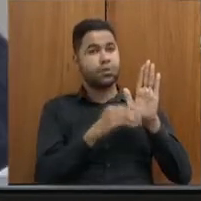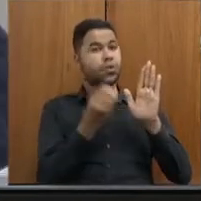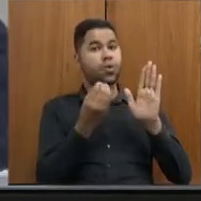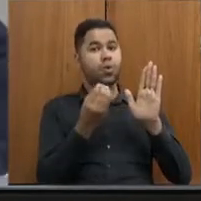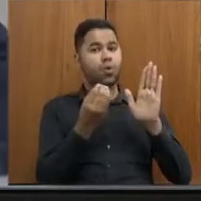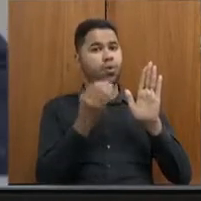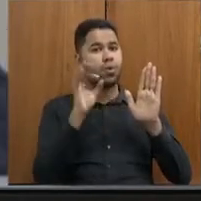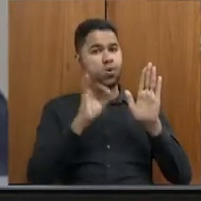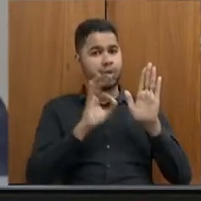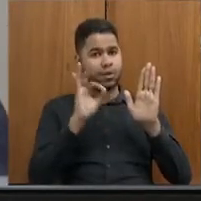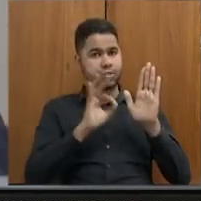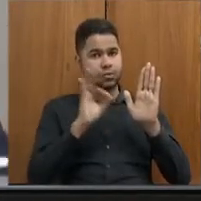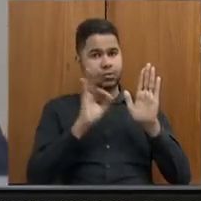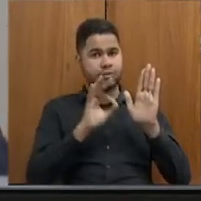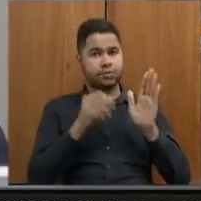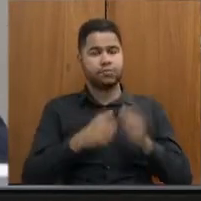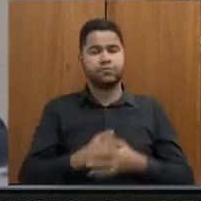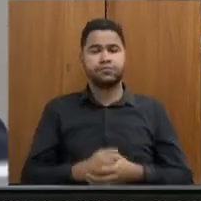ordem